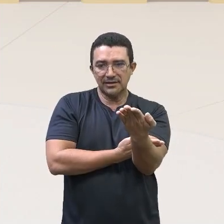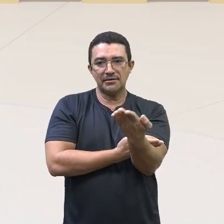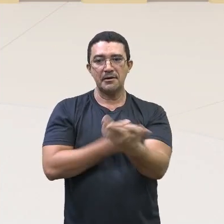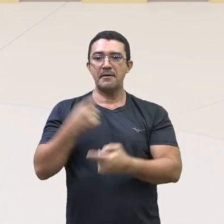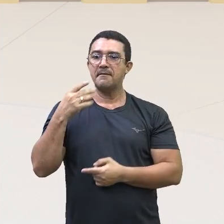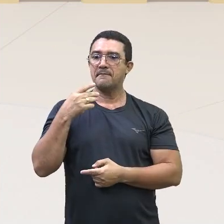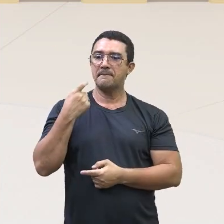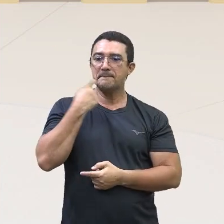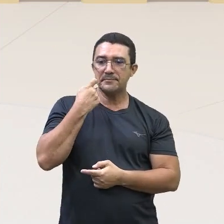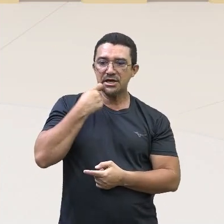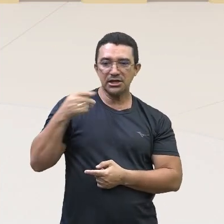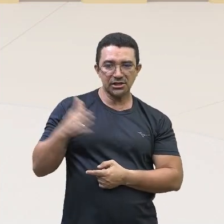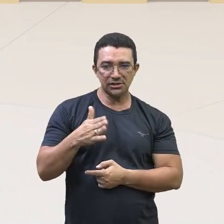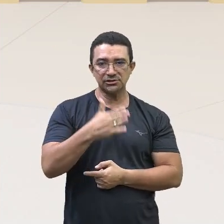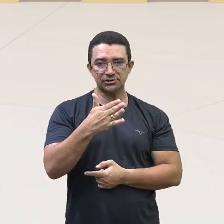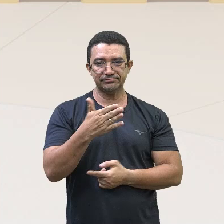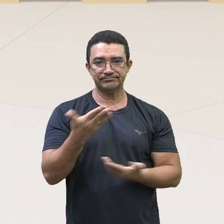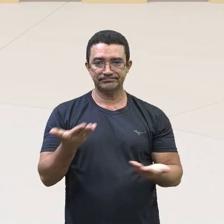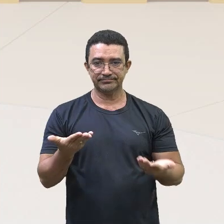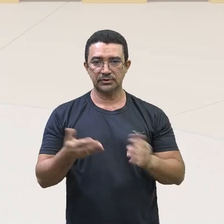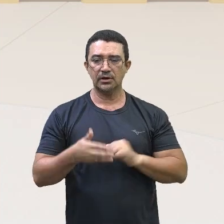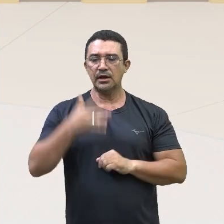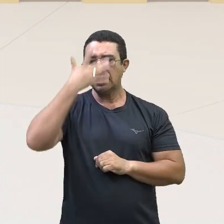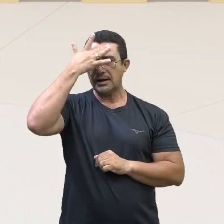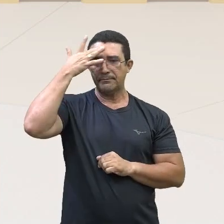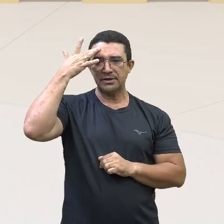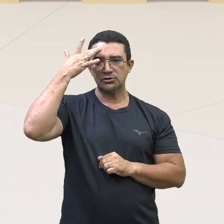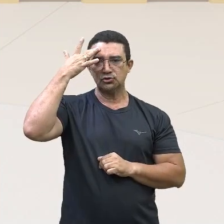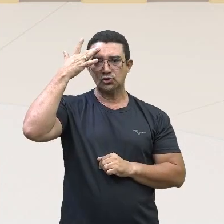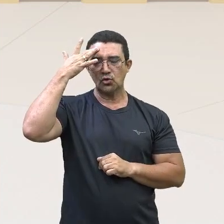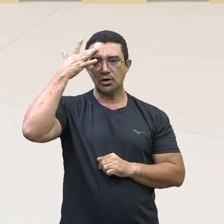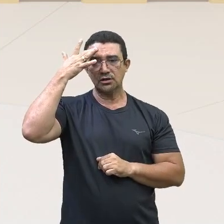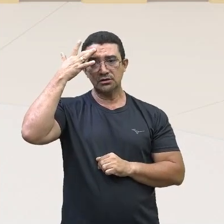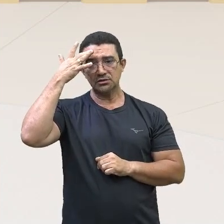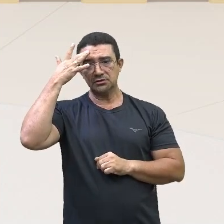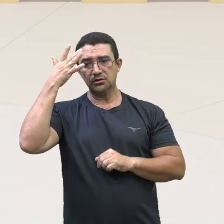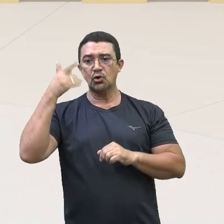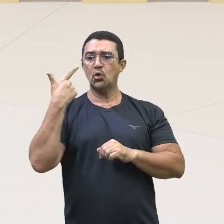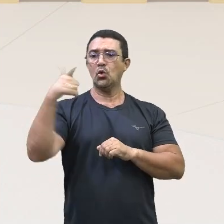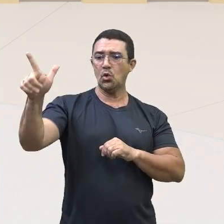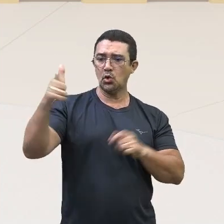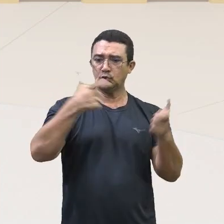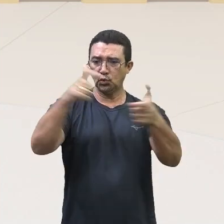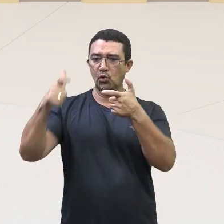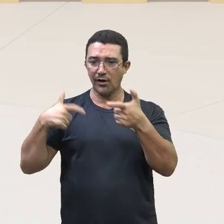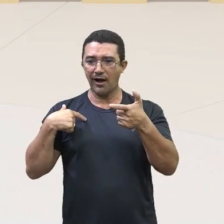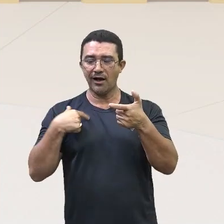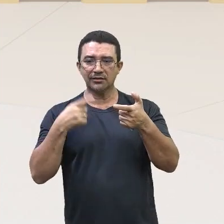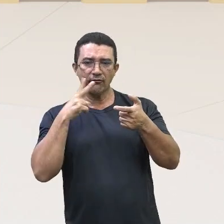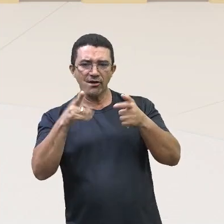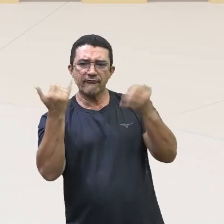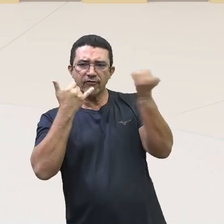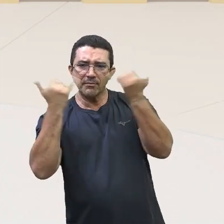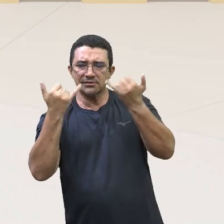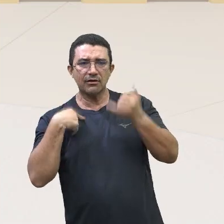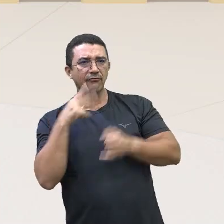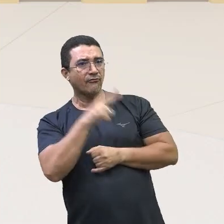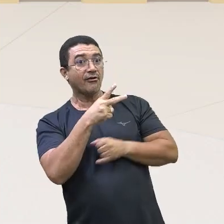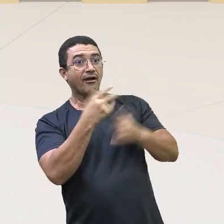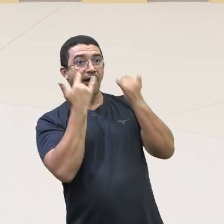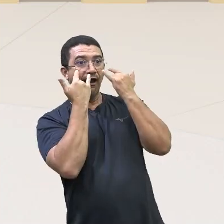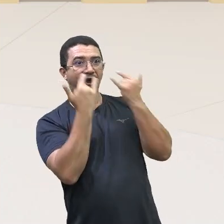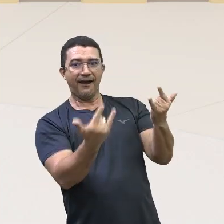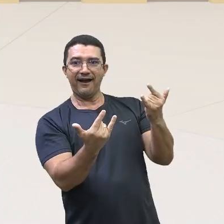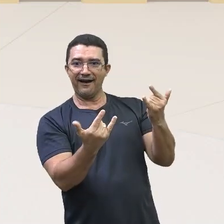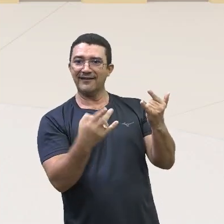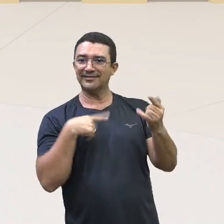só chover no molhado. Mas para quem vem de fora, que eventualmente provou e gostou, essas informações caem muito bem, né? Sim, com certeza. E olha, inclusive